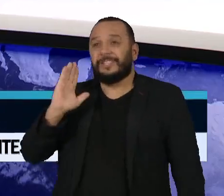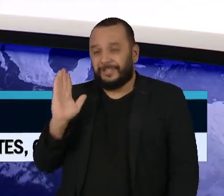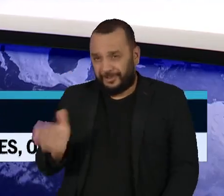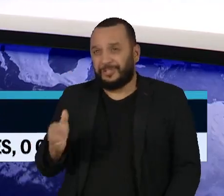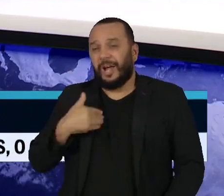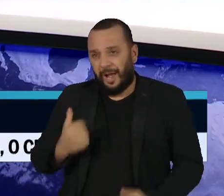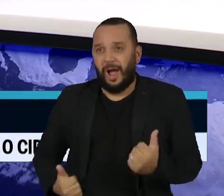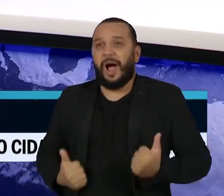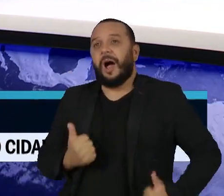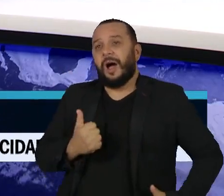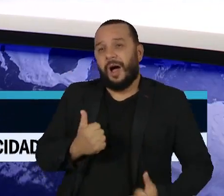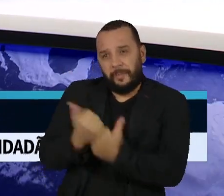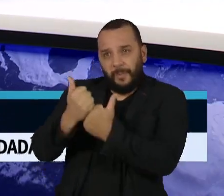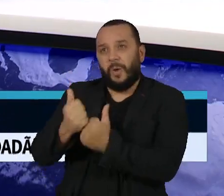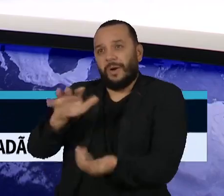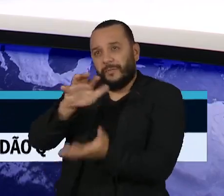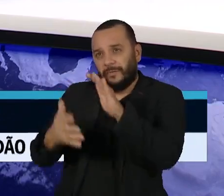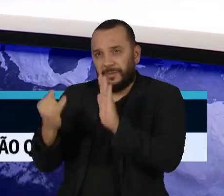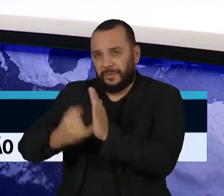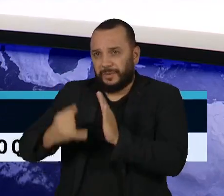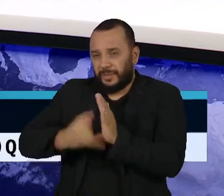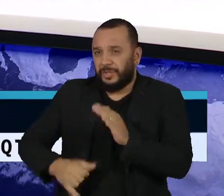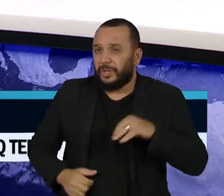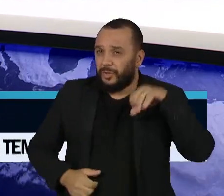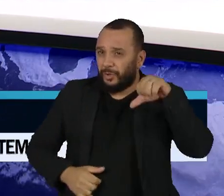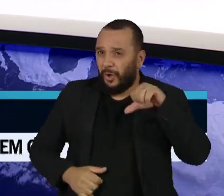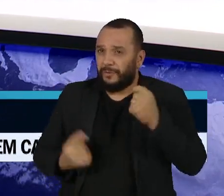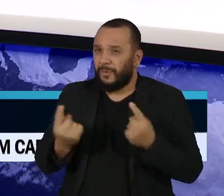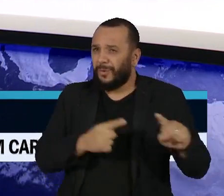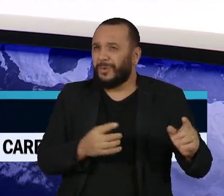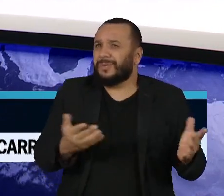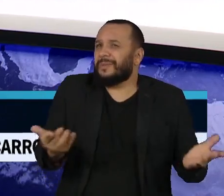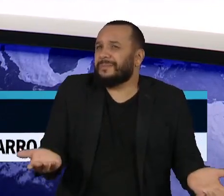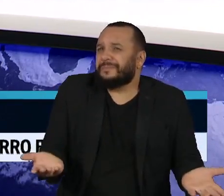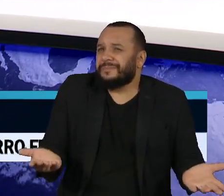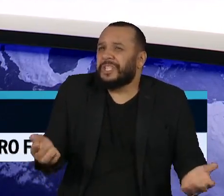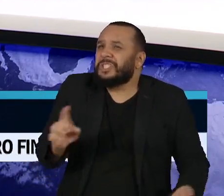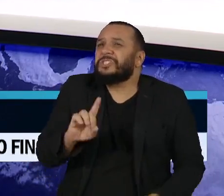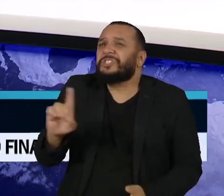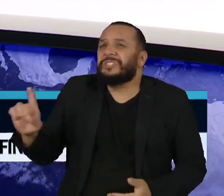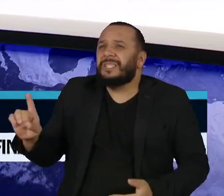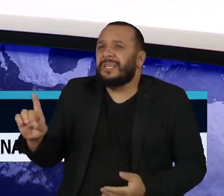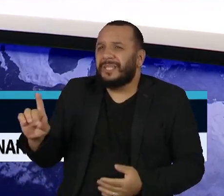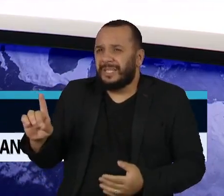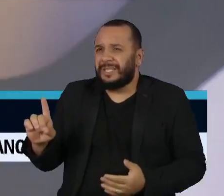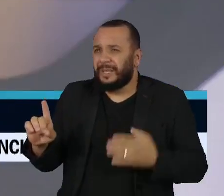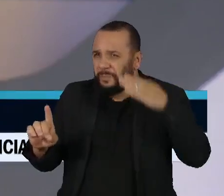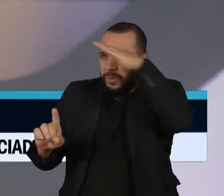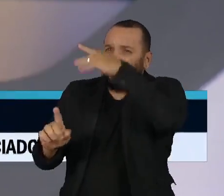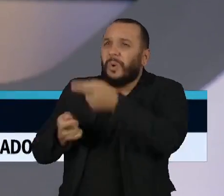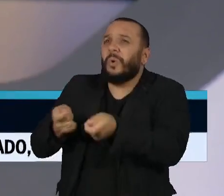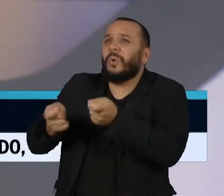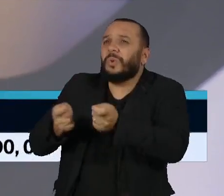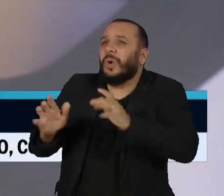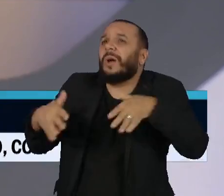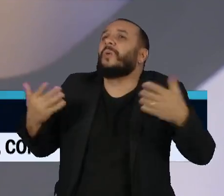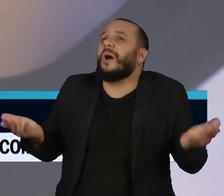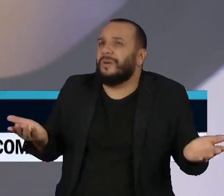contra. E aí eu lhe pergunto, afinal, que direita Bolsonaro lidera ou pretende liderar? Olha, Rodrigo, eu